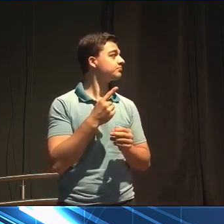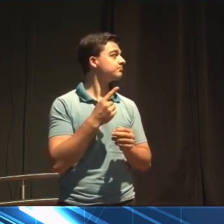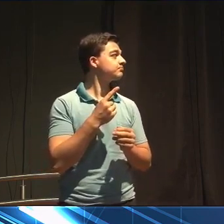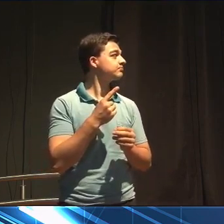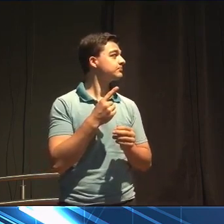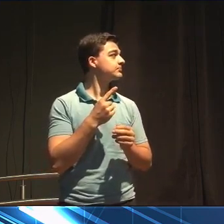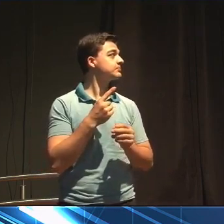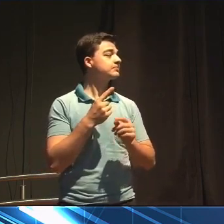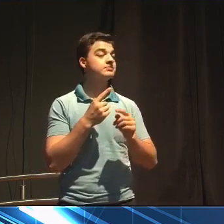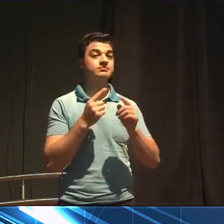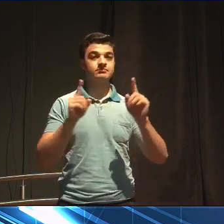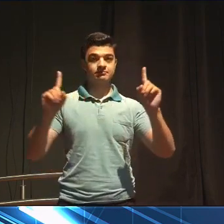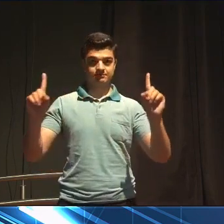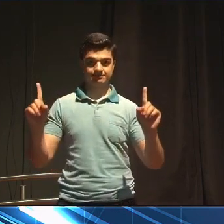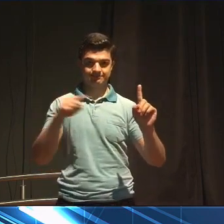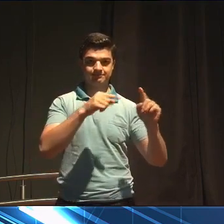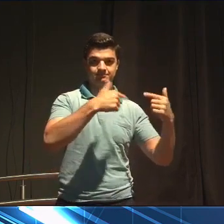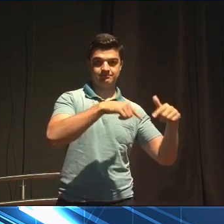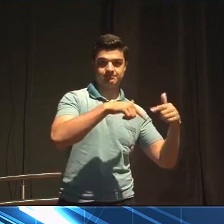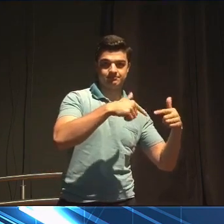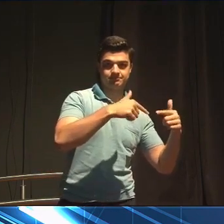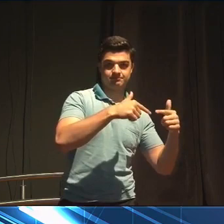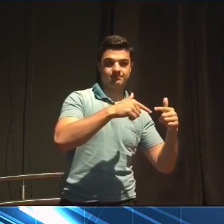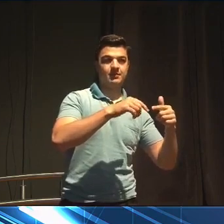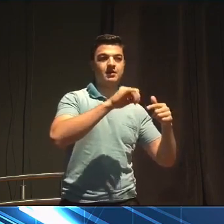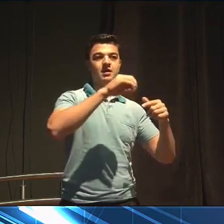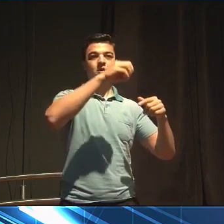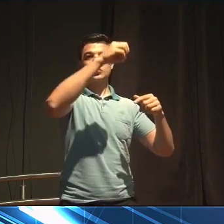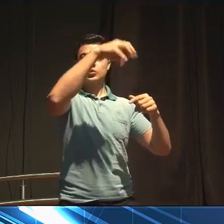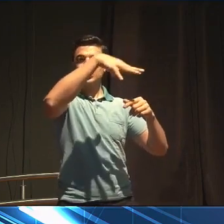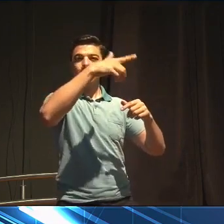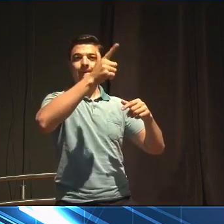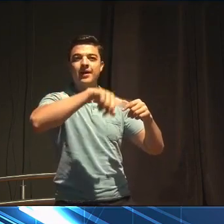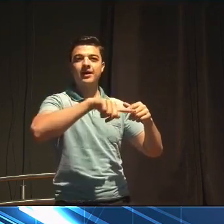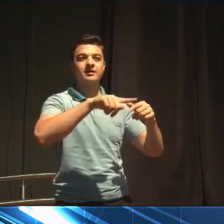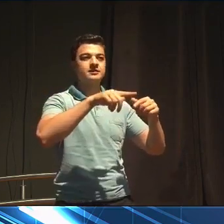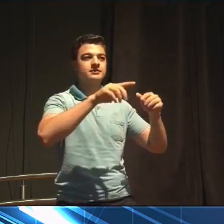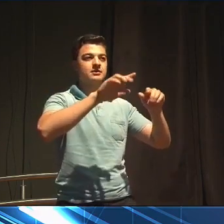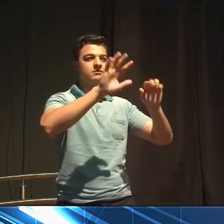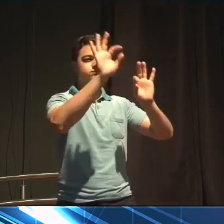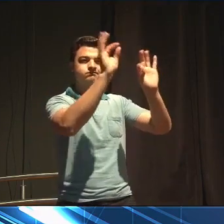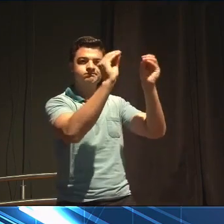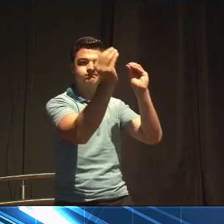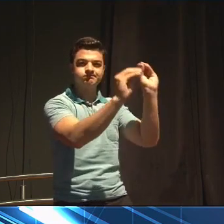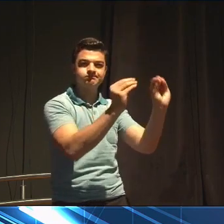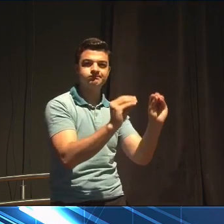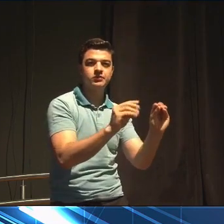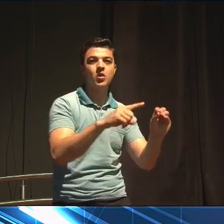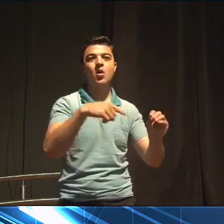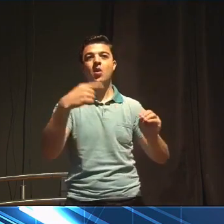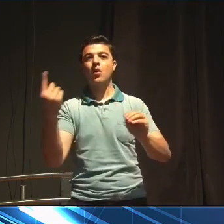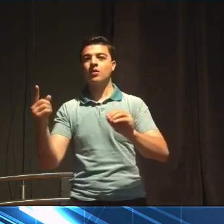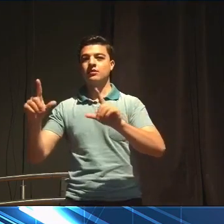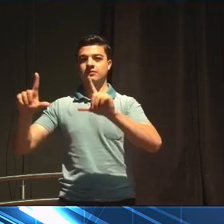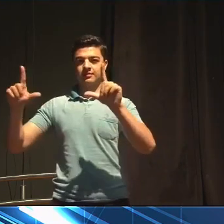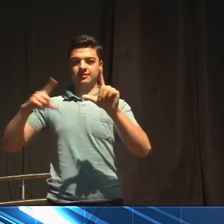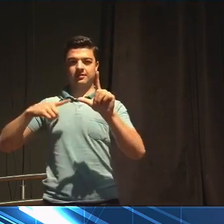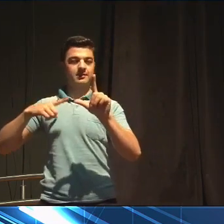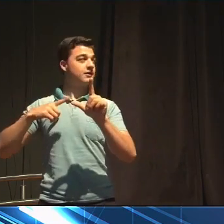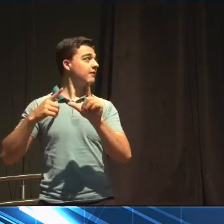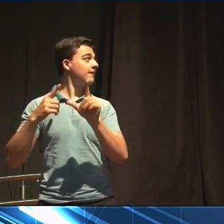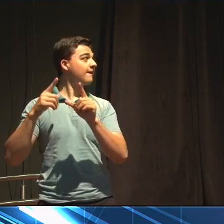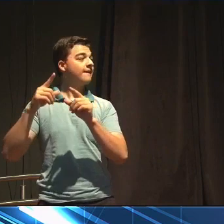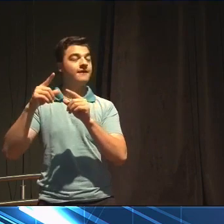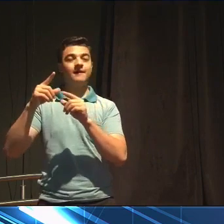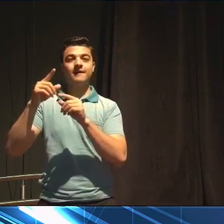tem alguém trabalhando com textura, e iluminação, e aqui eu tenho alguém mexendo na planta dessa cozinha. Repara que conforme ele vai